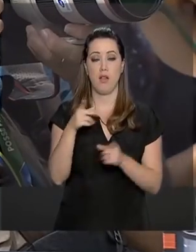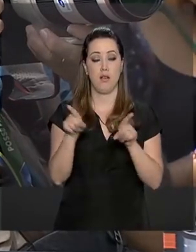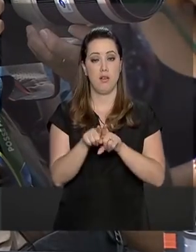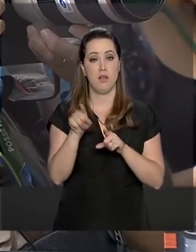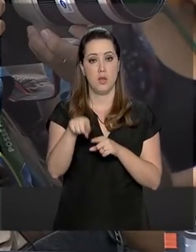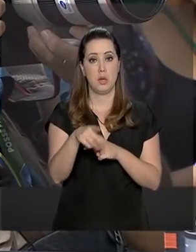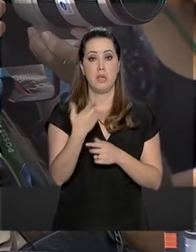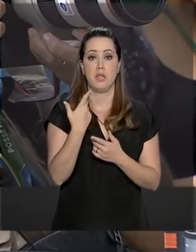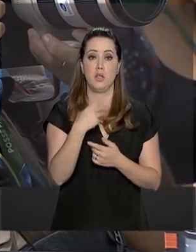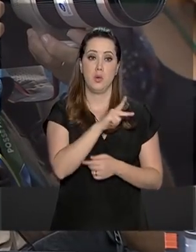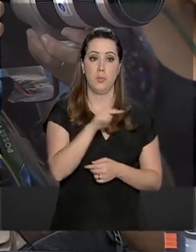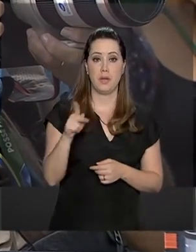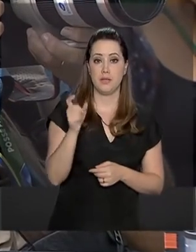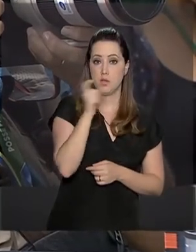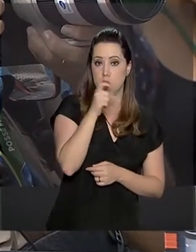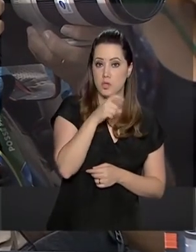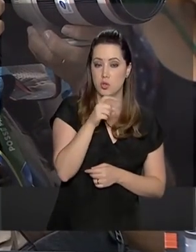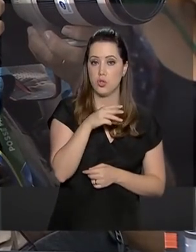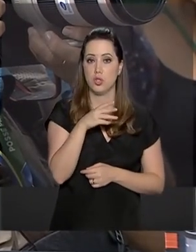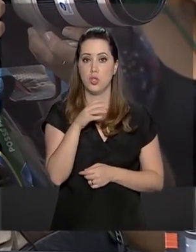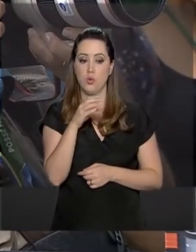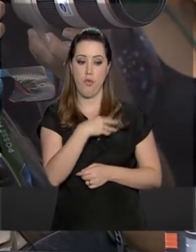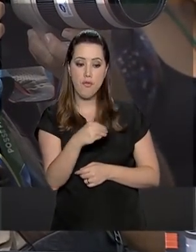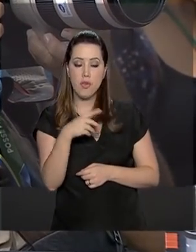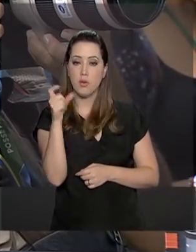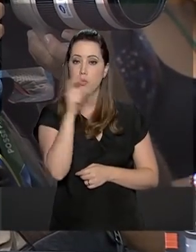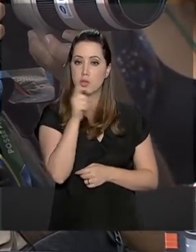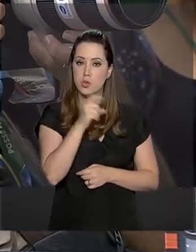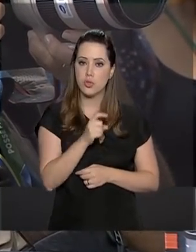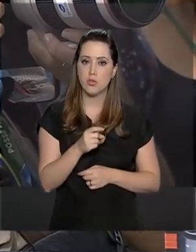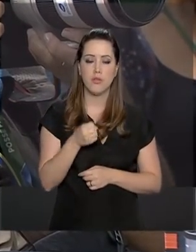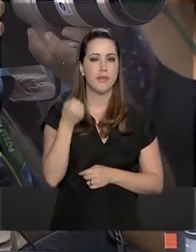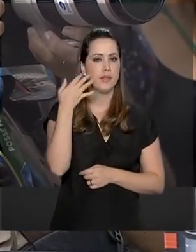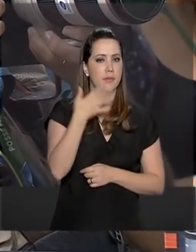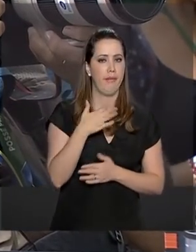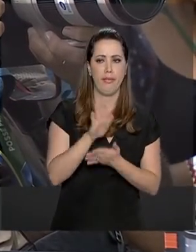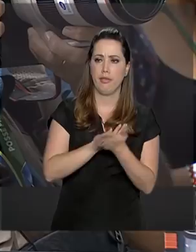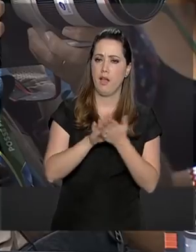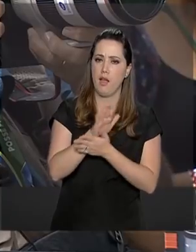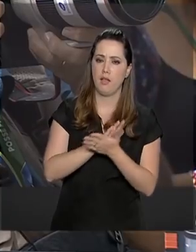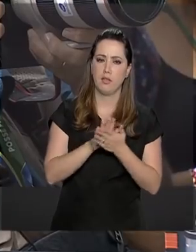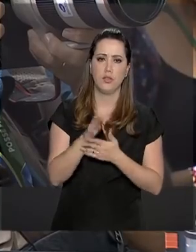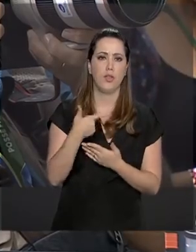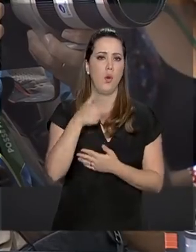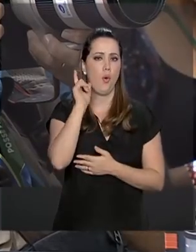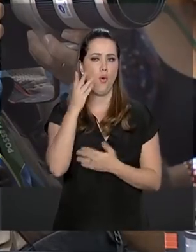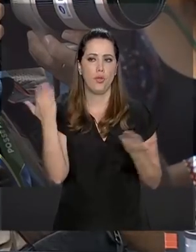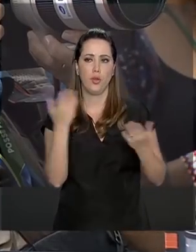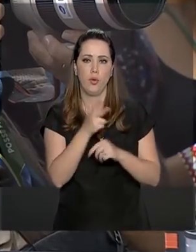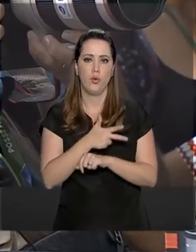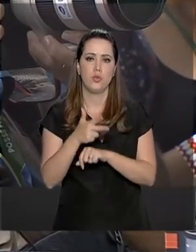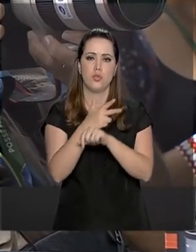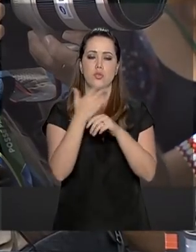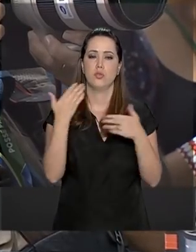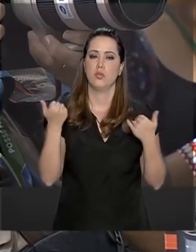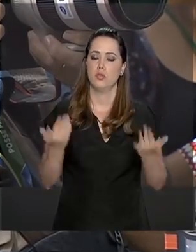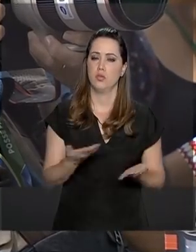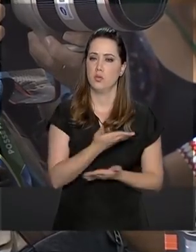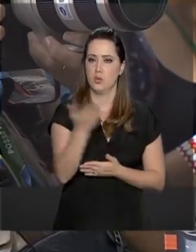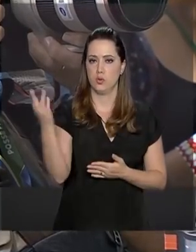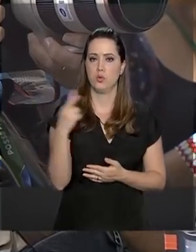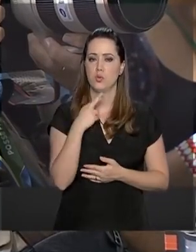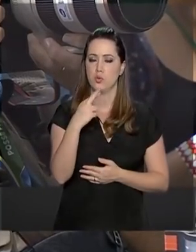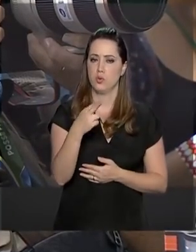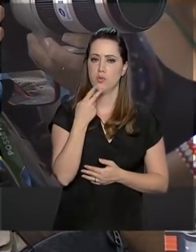que estariam mentindo e não o ministro bebiano e isso não foi comentado na nota e nem no vídeo de ontem o senhor